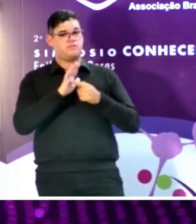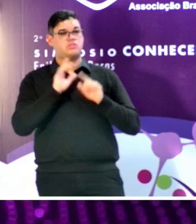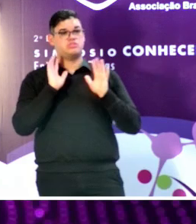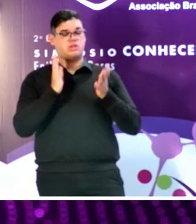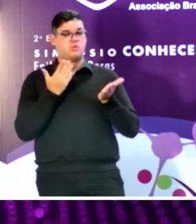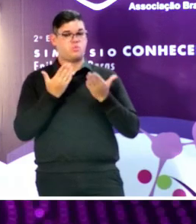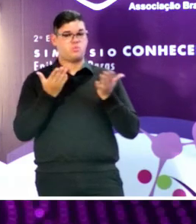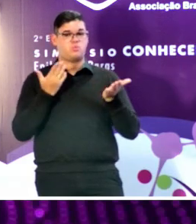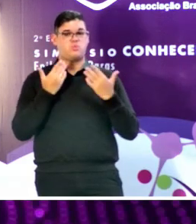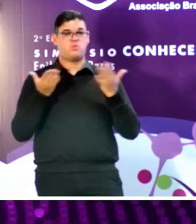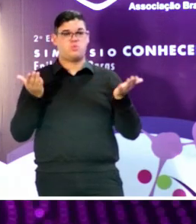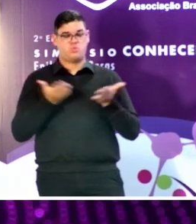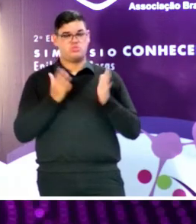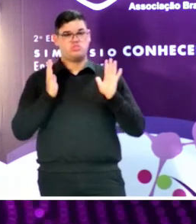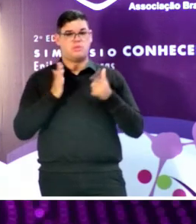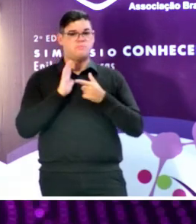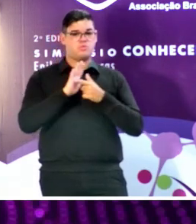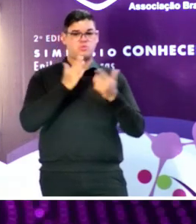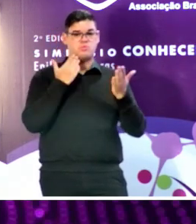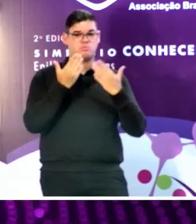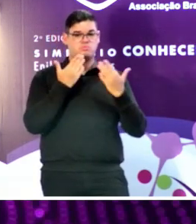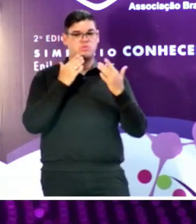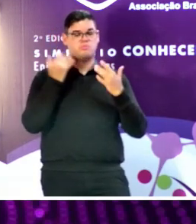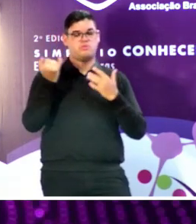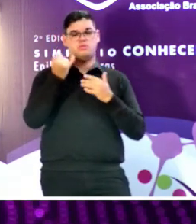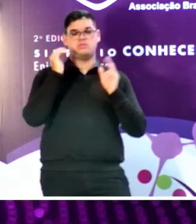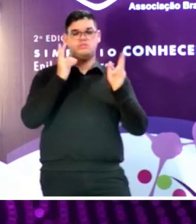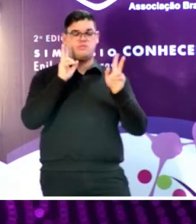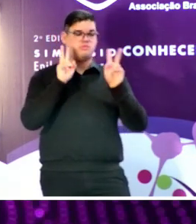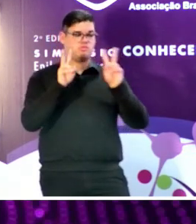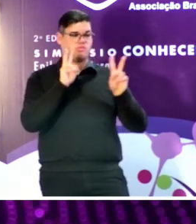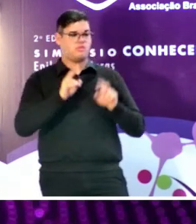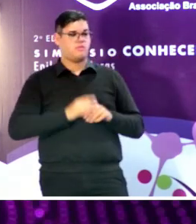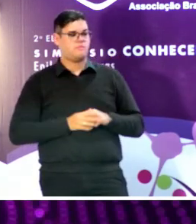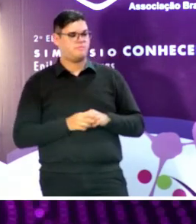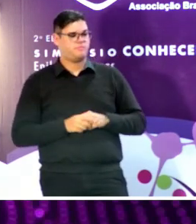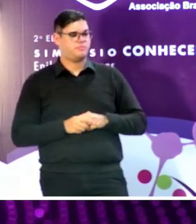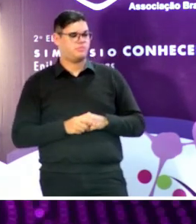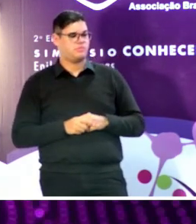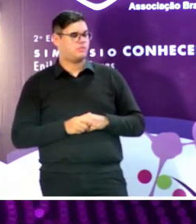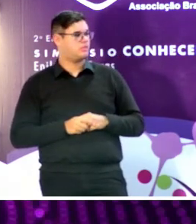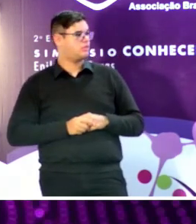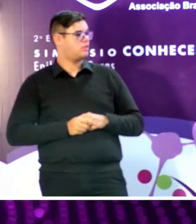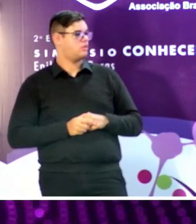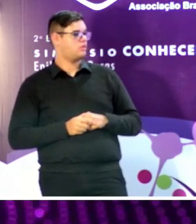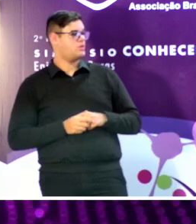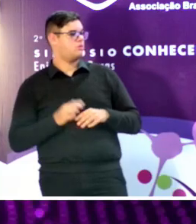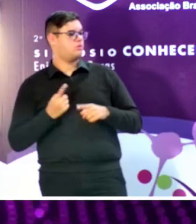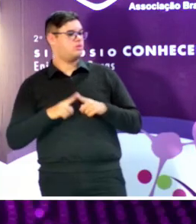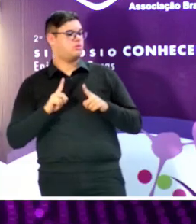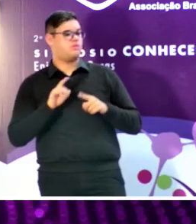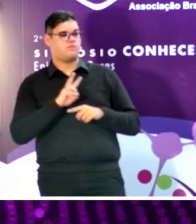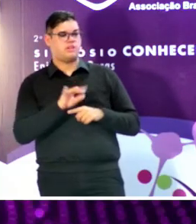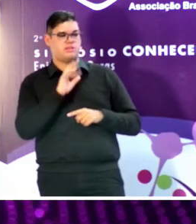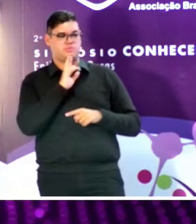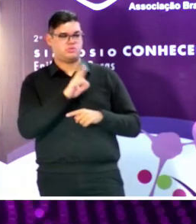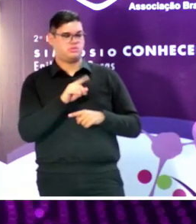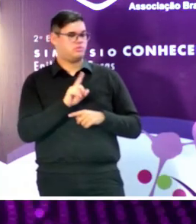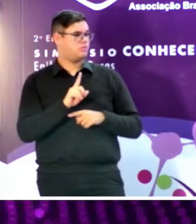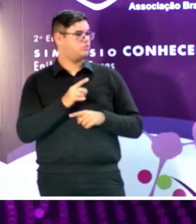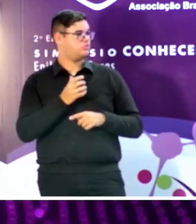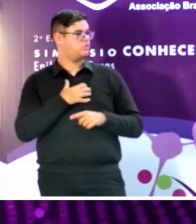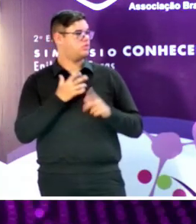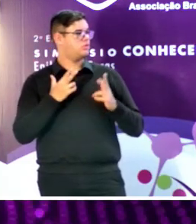hoje aqui, a importância de olhar isoladamente a cada mutação, porque elas não vão responder da mesma